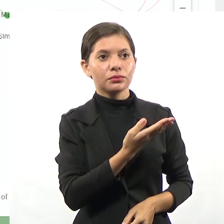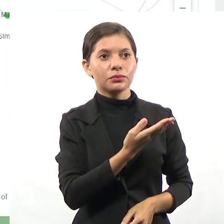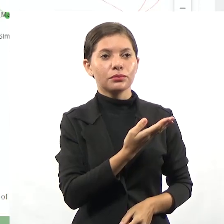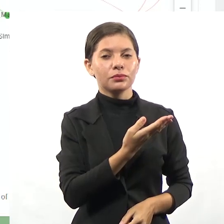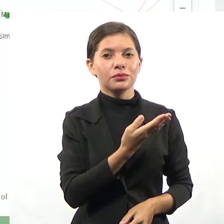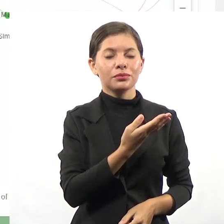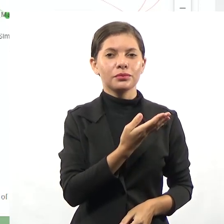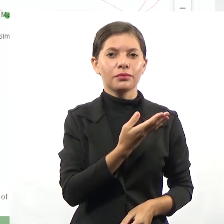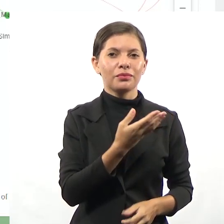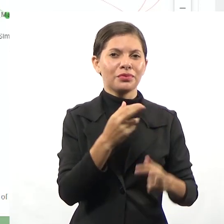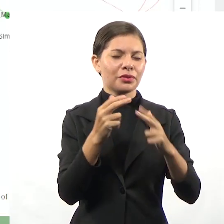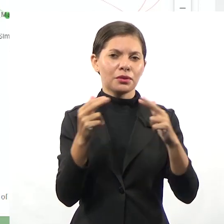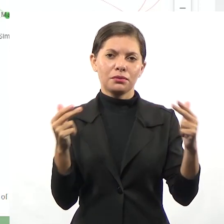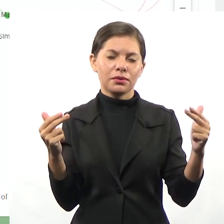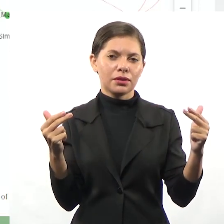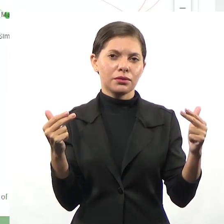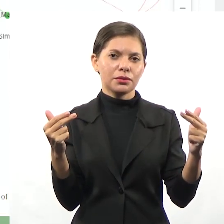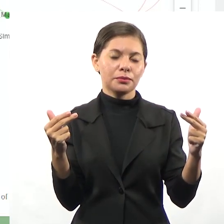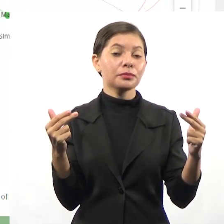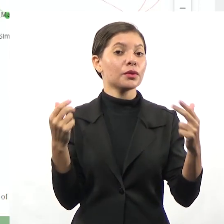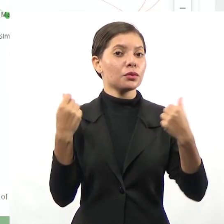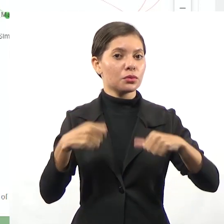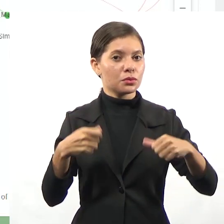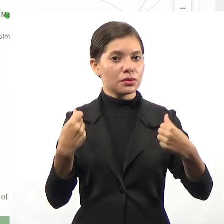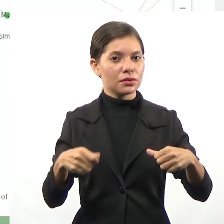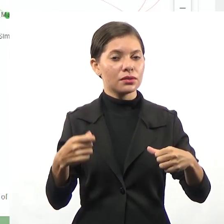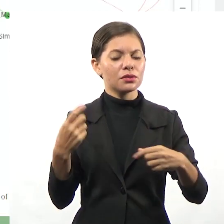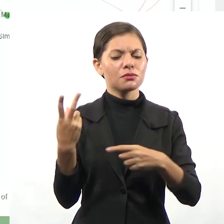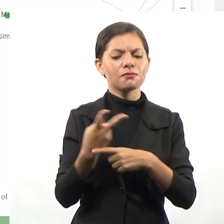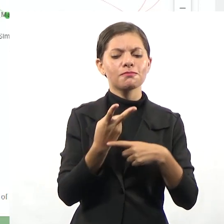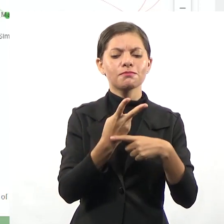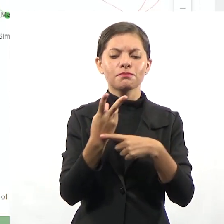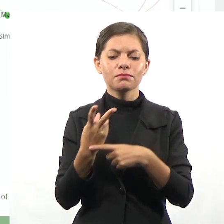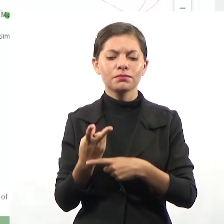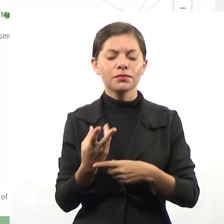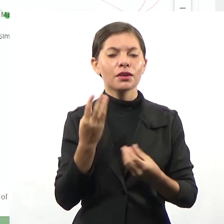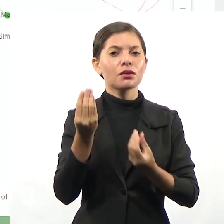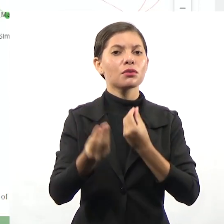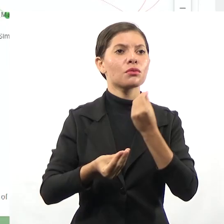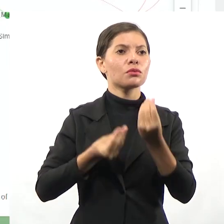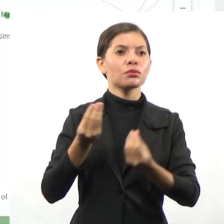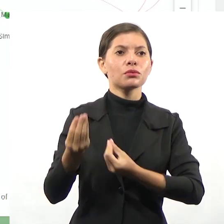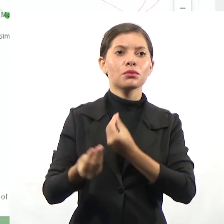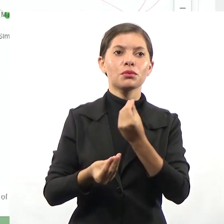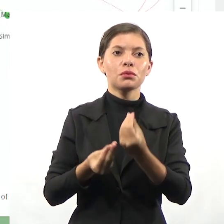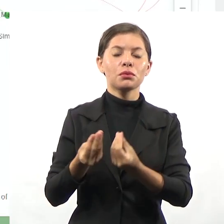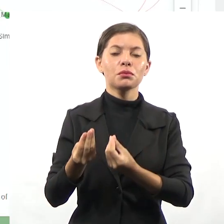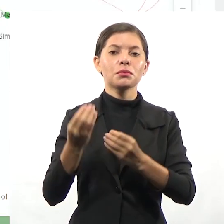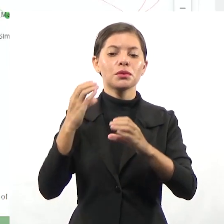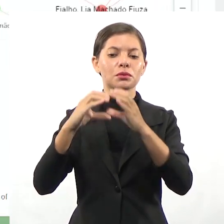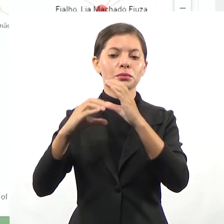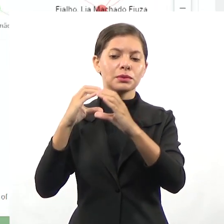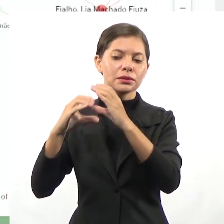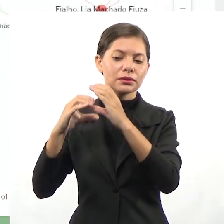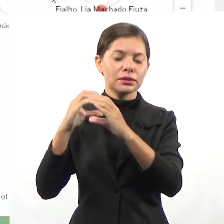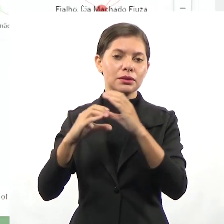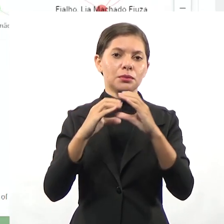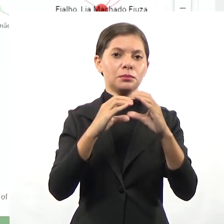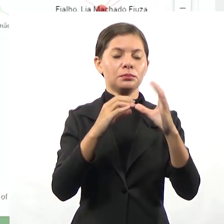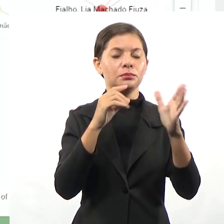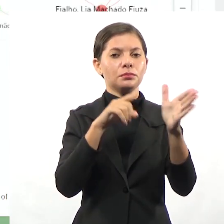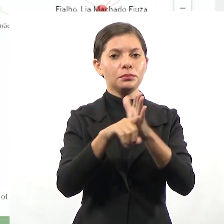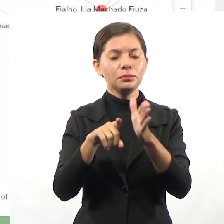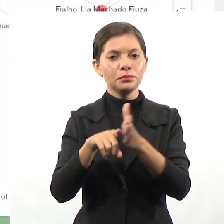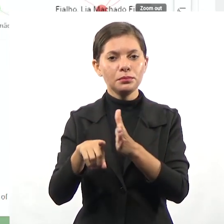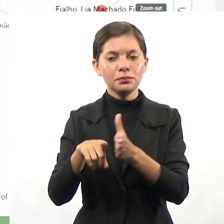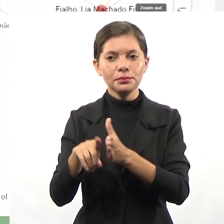a comunicação entre esses pesquisadores. E às vezes, quando a gente quer pesquisar temas que são conflitantes